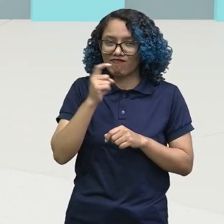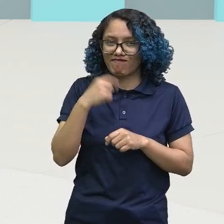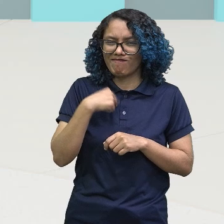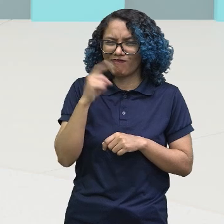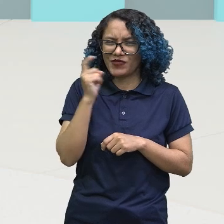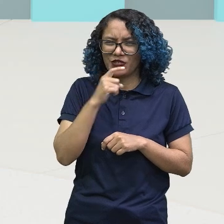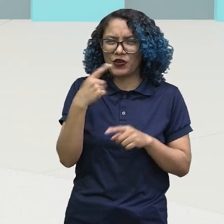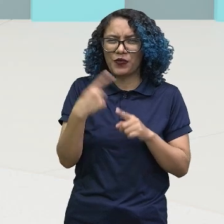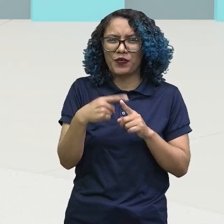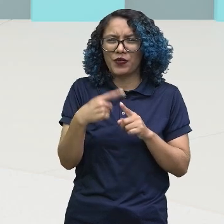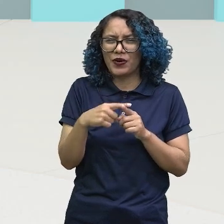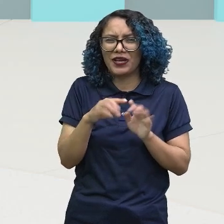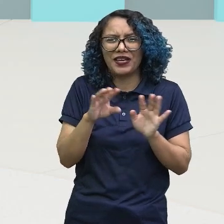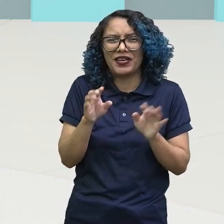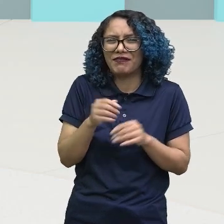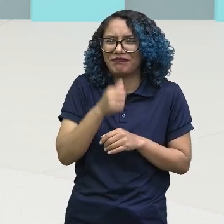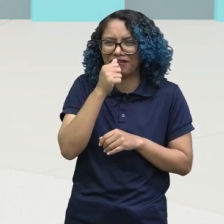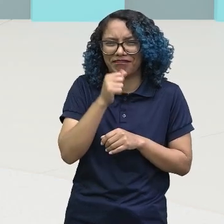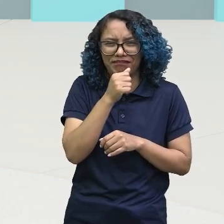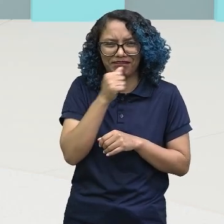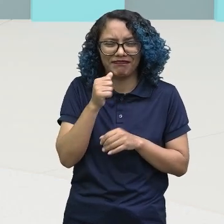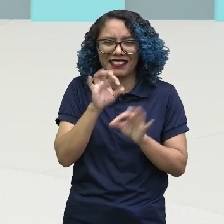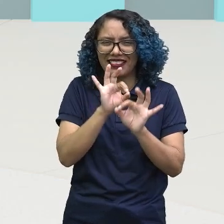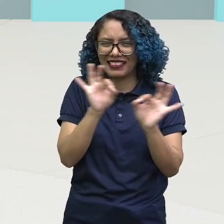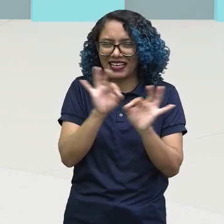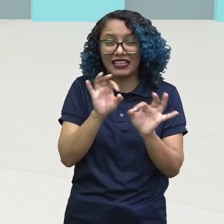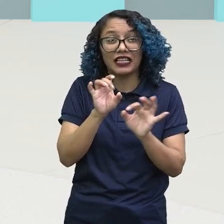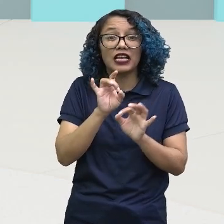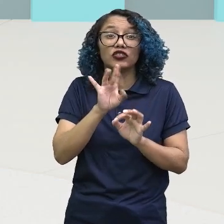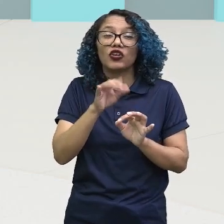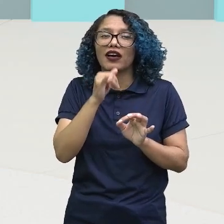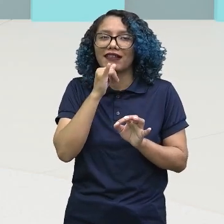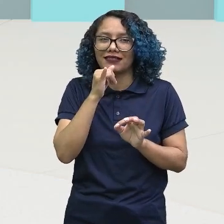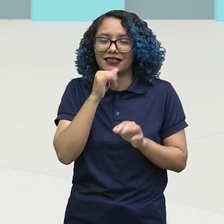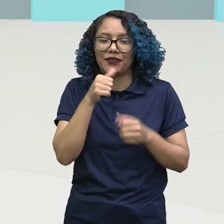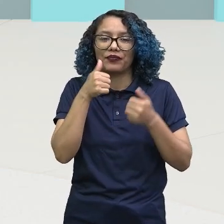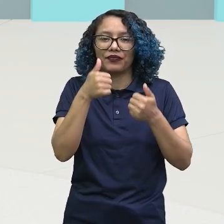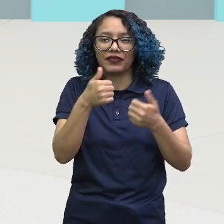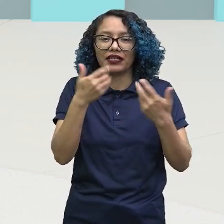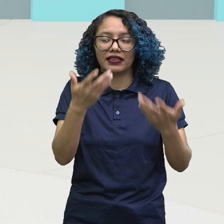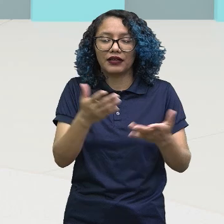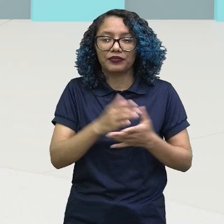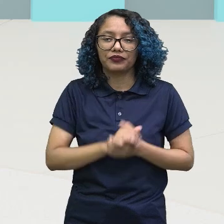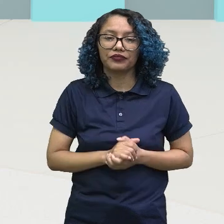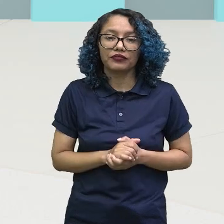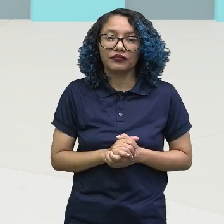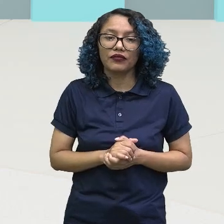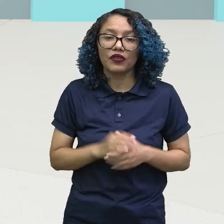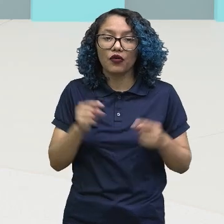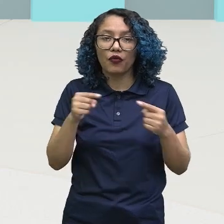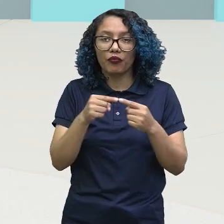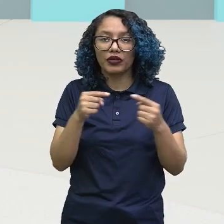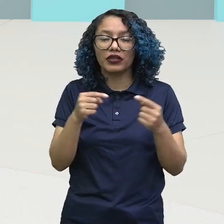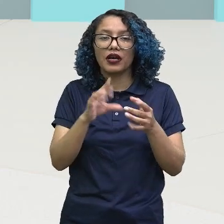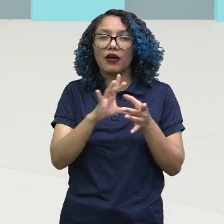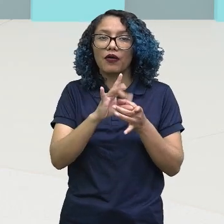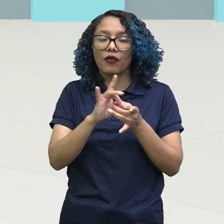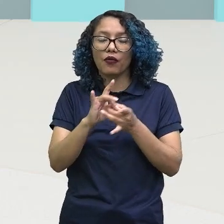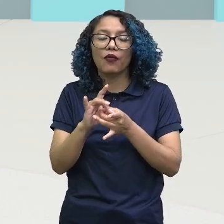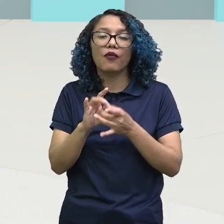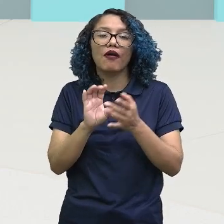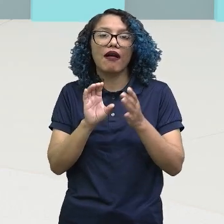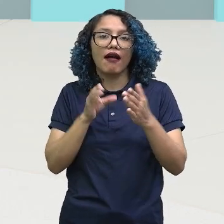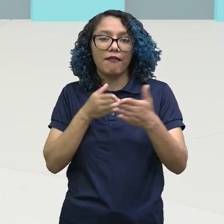vocês entenderem a ideia aí. Então, neste caso, nós temos a ideia de circunstância, de barreira. Essa é a ideia do